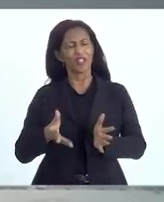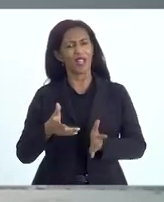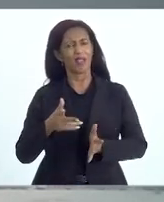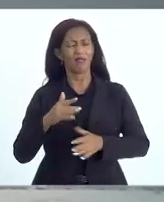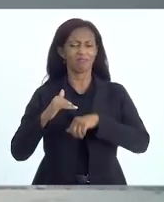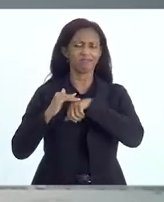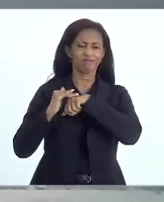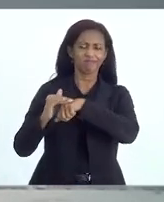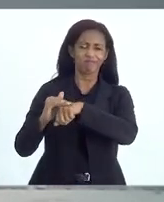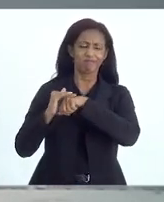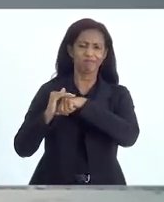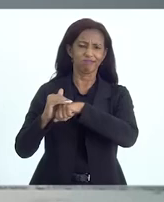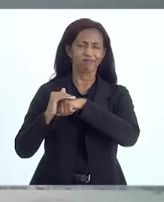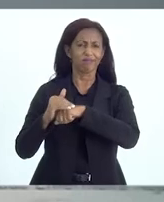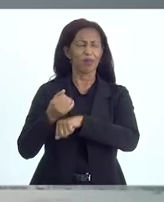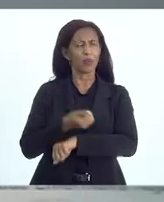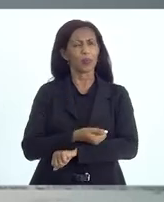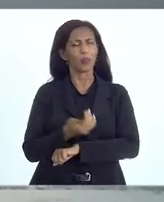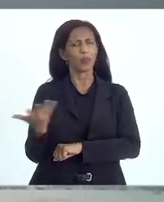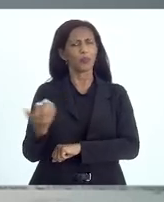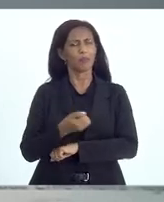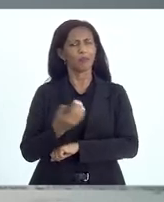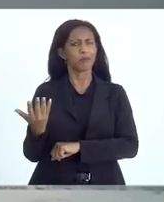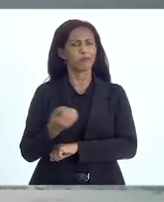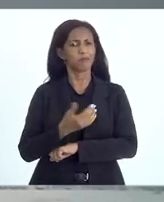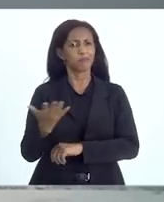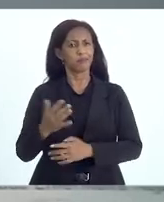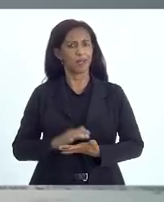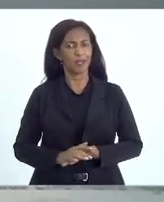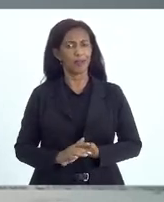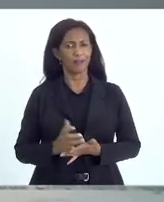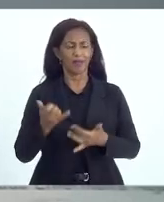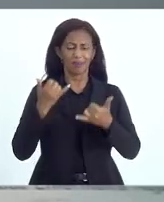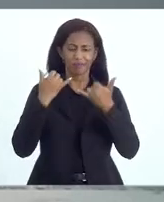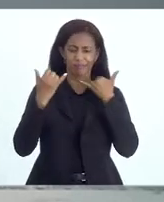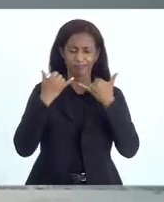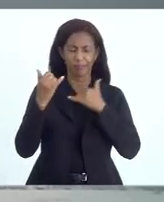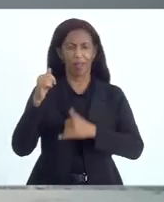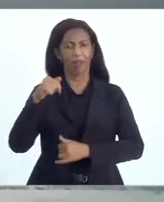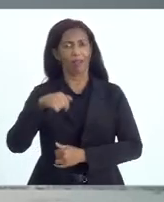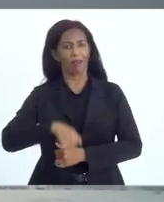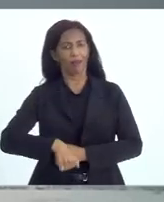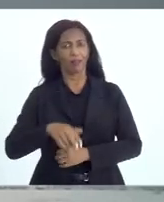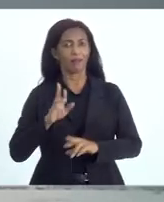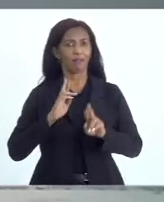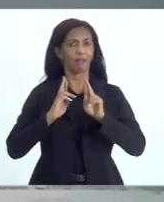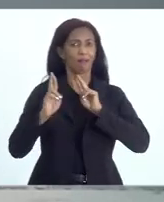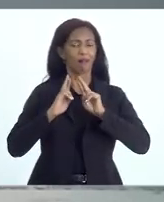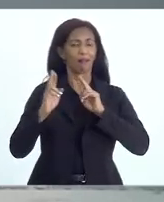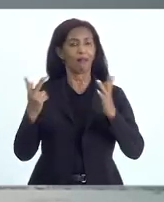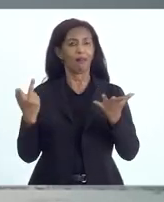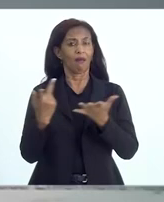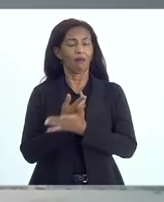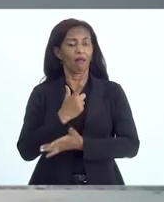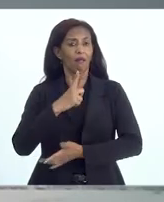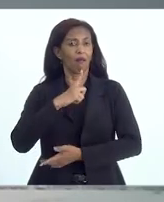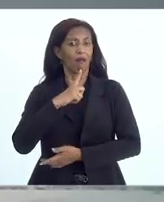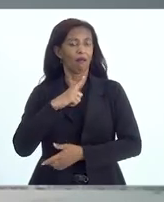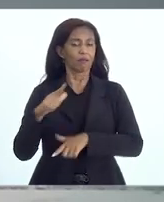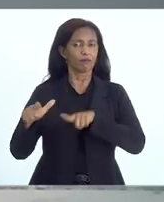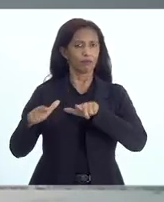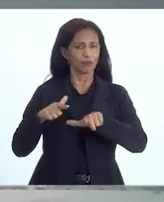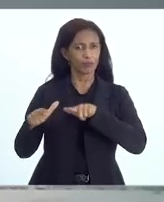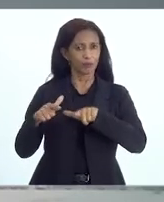demanda várias vezes né vários várias denúncias aqui dentro da casa da relação que se tem com